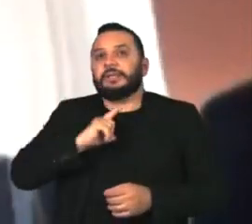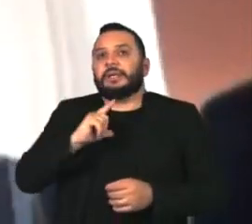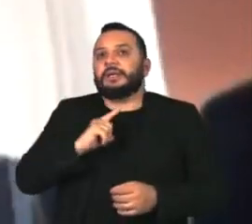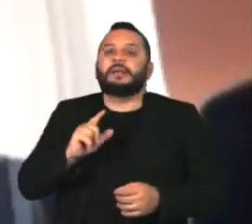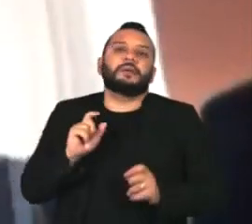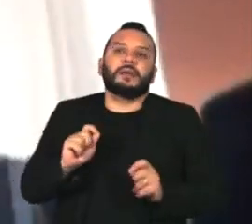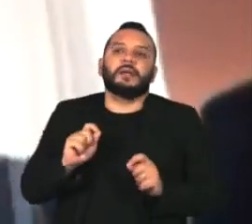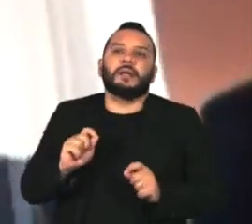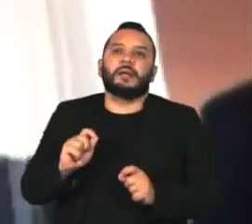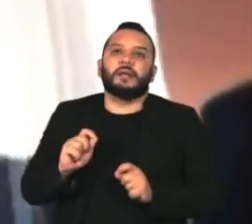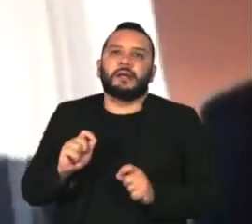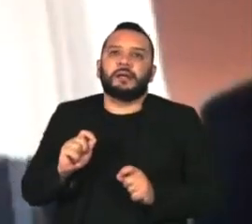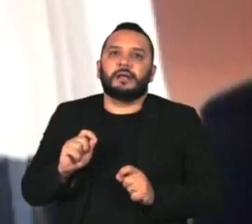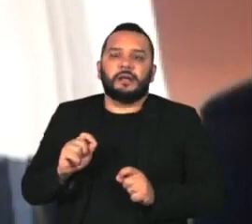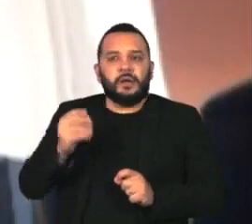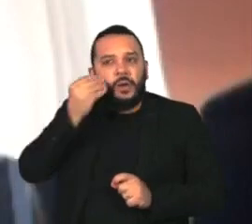de